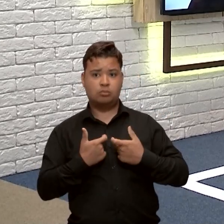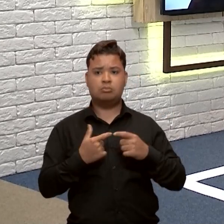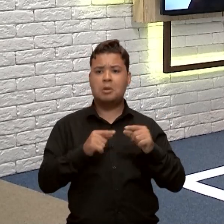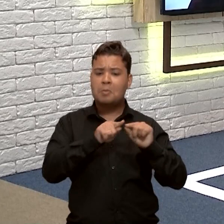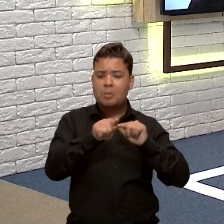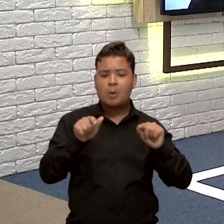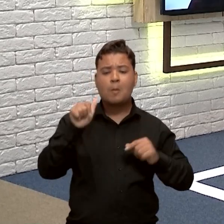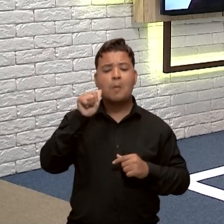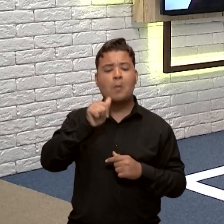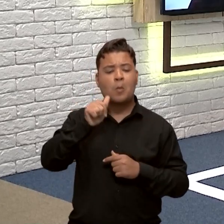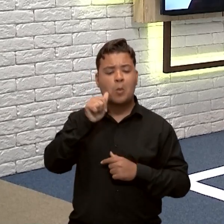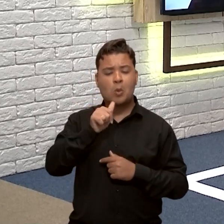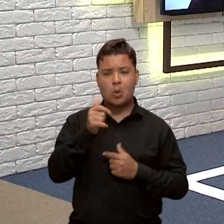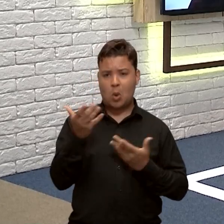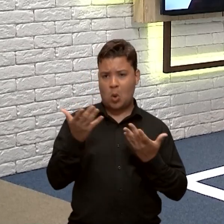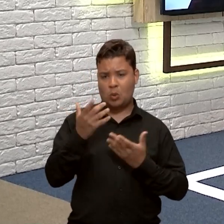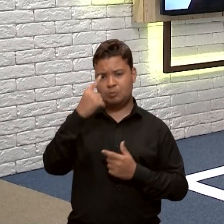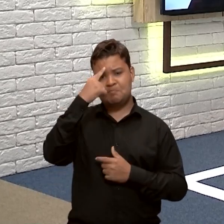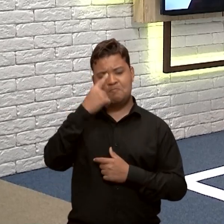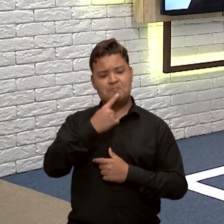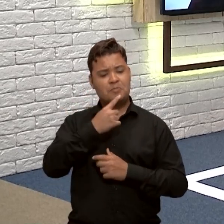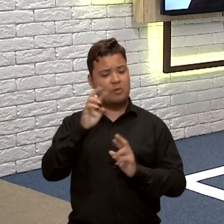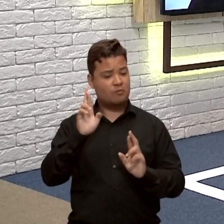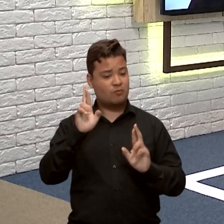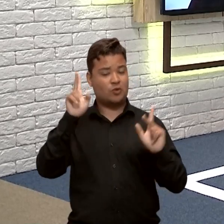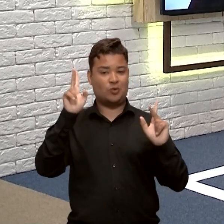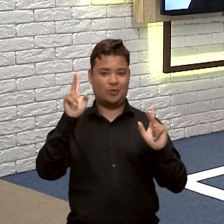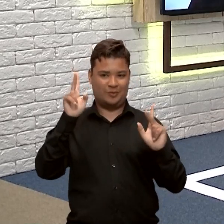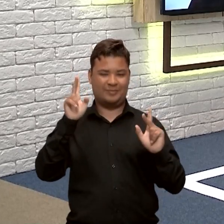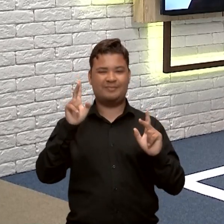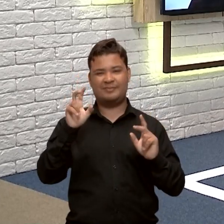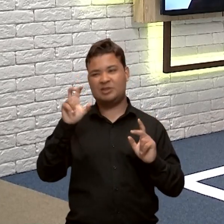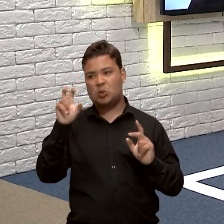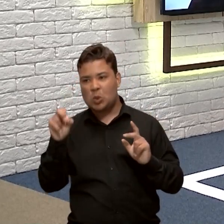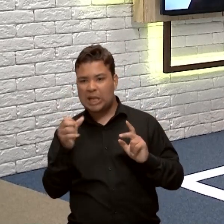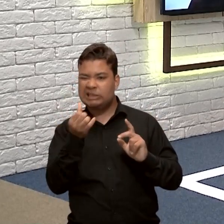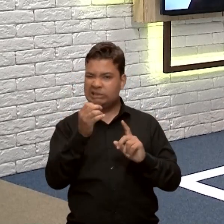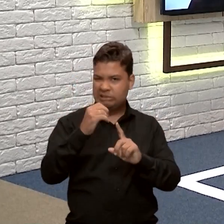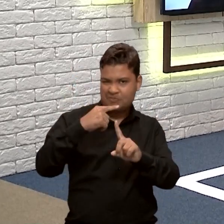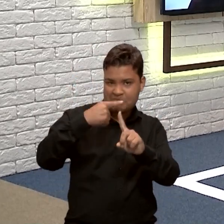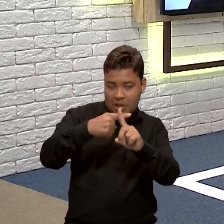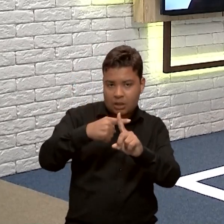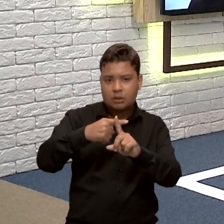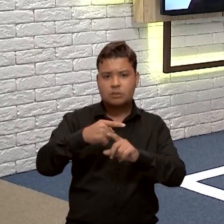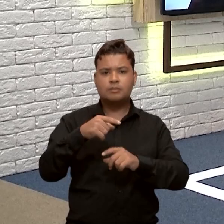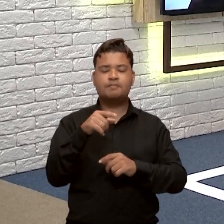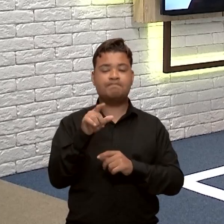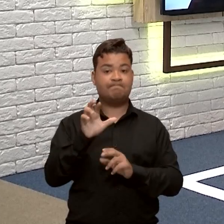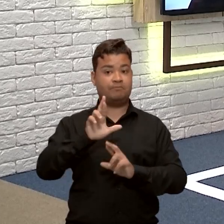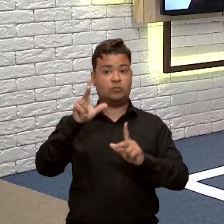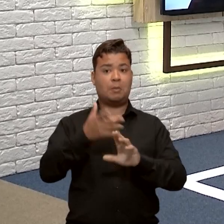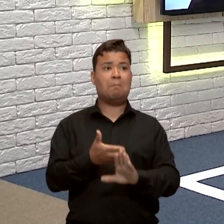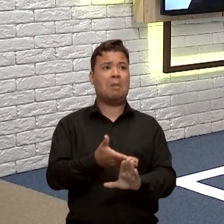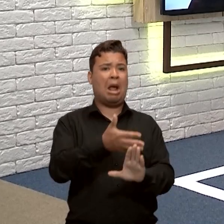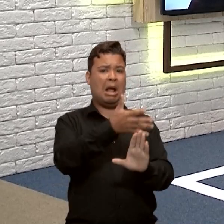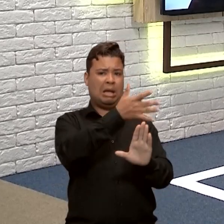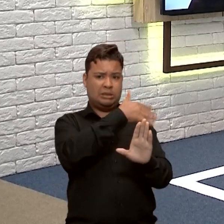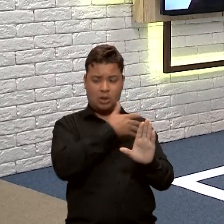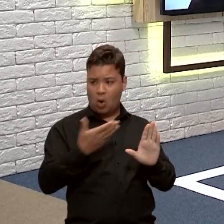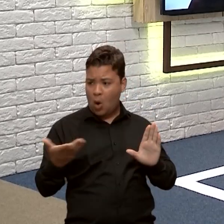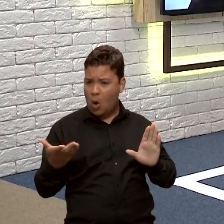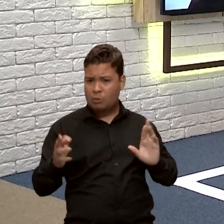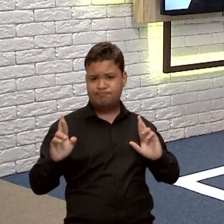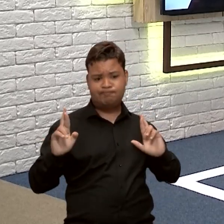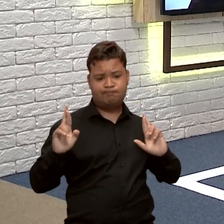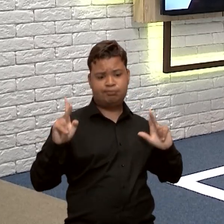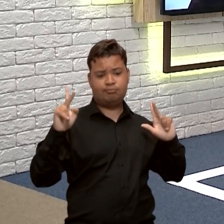perfil diferente de mulher nessa idade, né, 50, 60 mais, do que a gente tinha antigamente, né, alguns anos, décadas atrás.